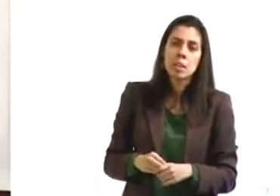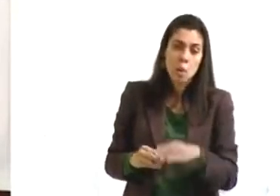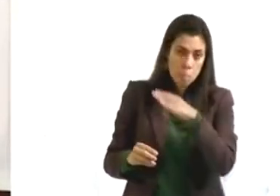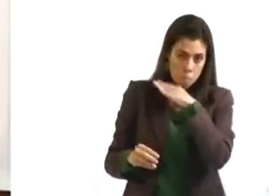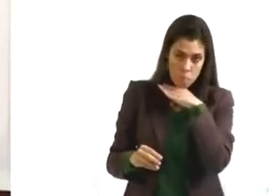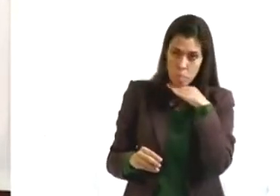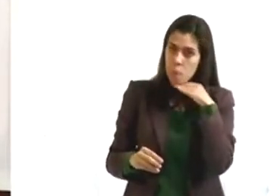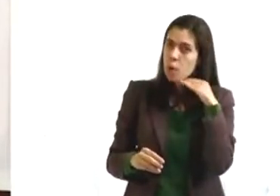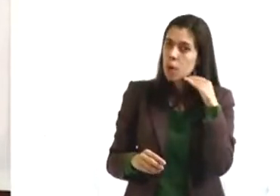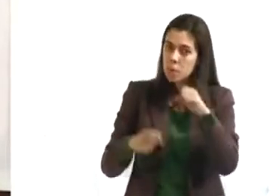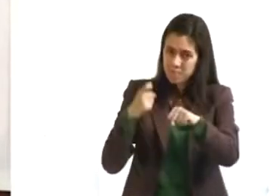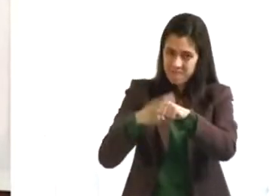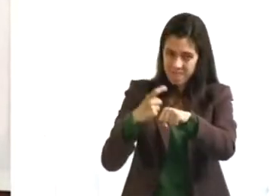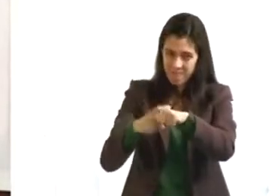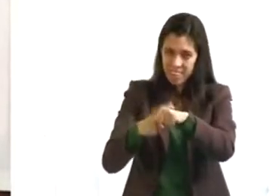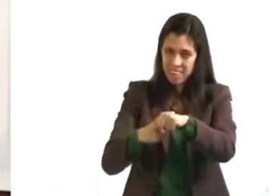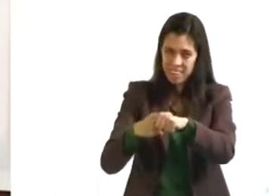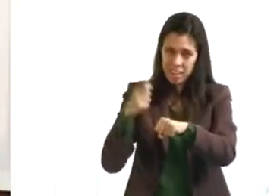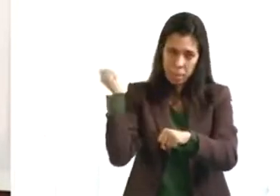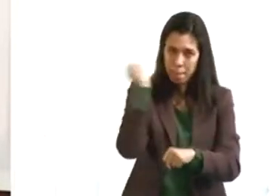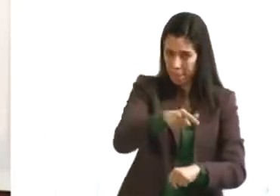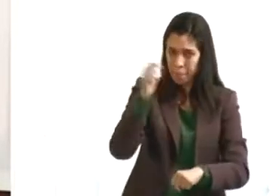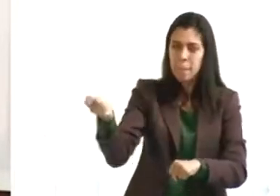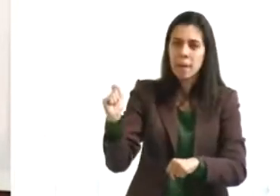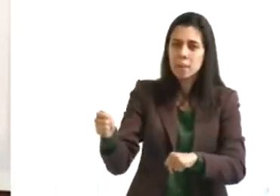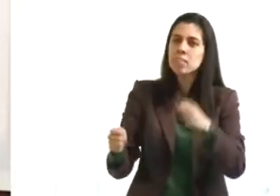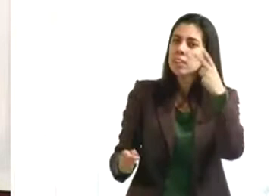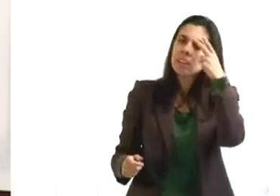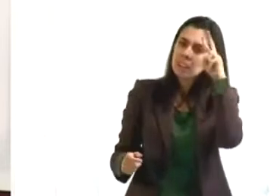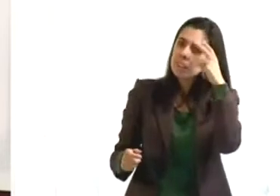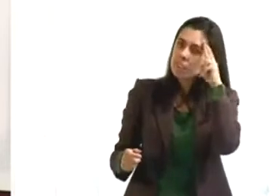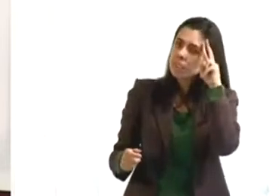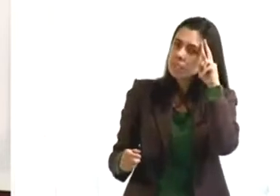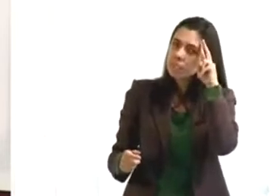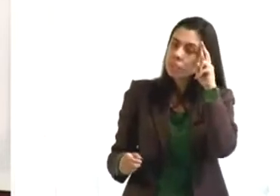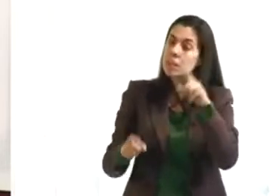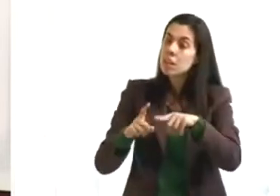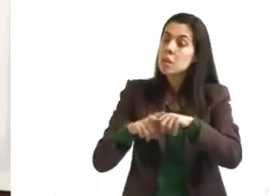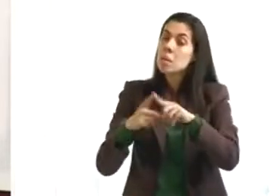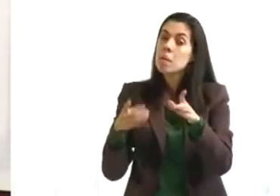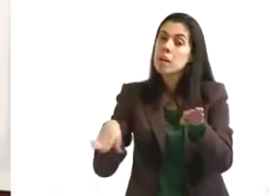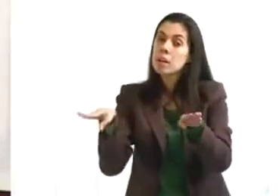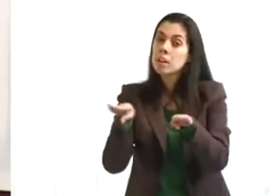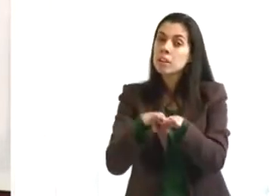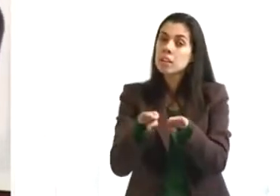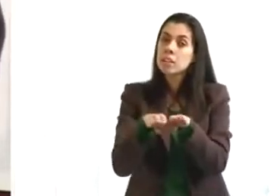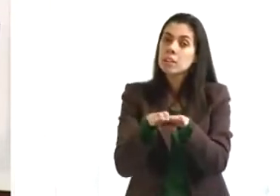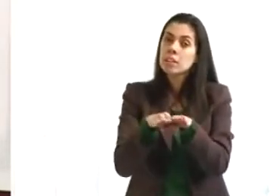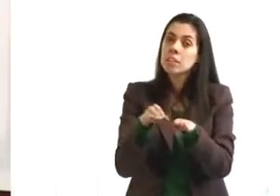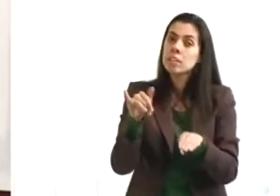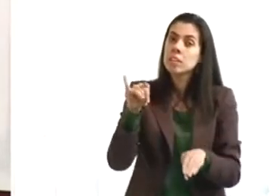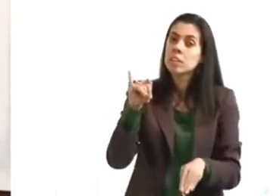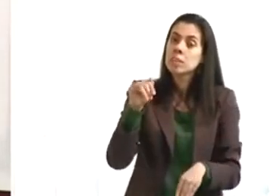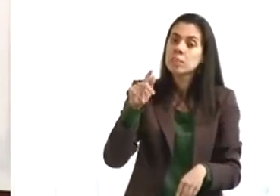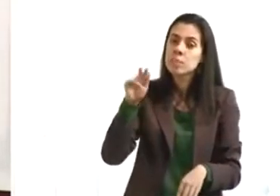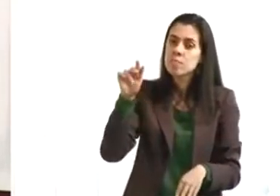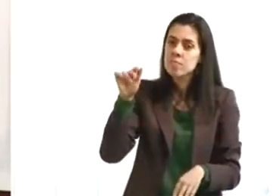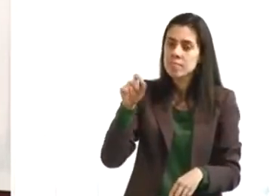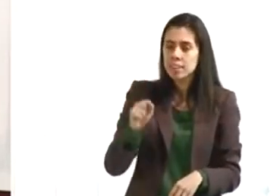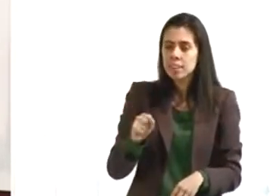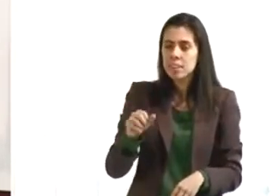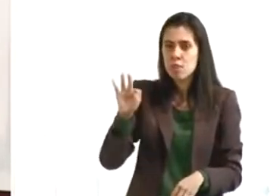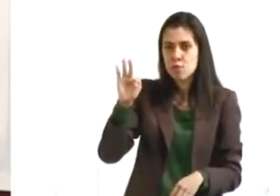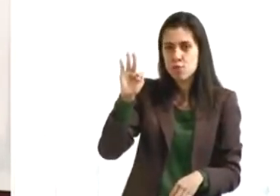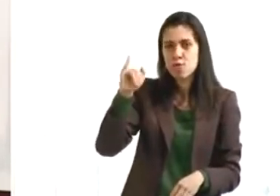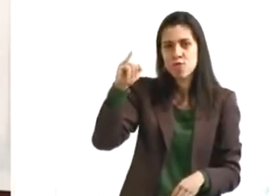nós temos também se destacando naquele grupo de homens, Filipe, evangelista, alguém que tem o prazer de